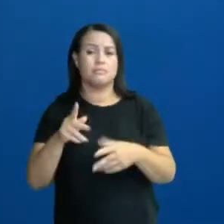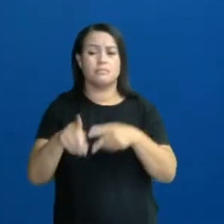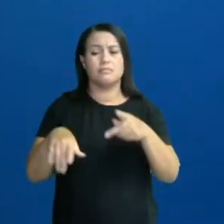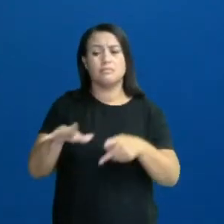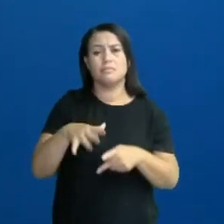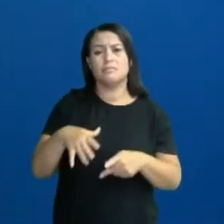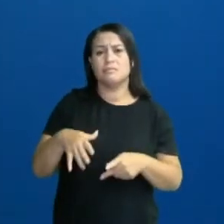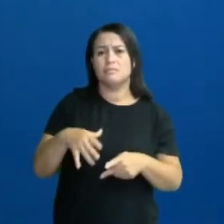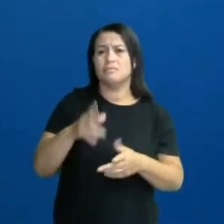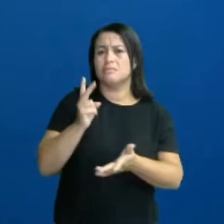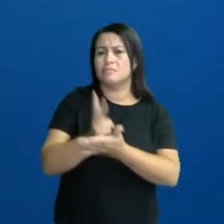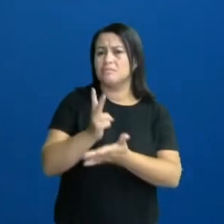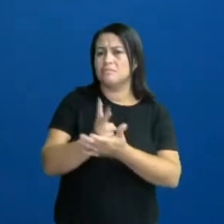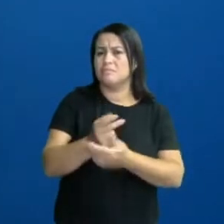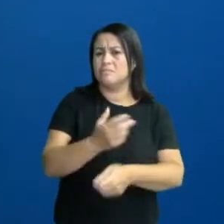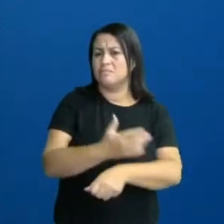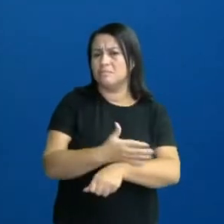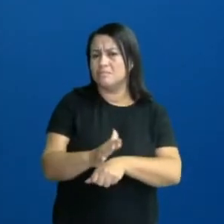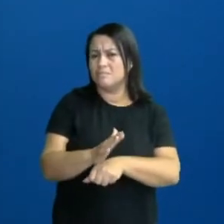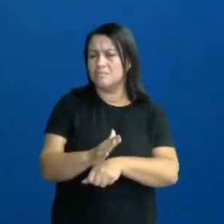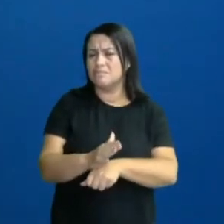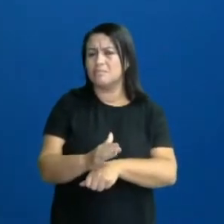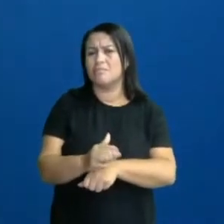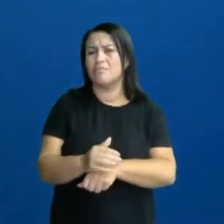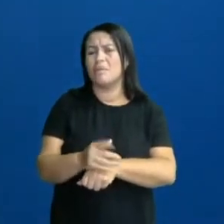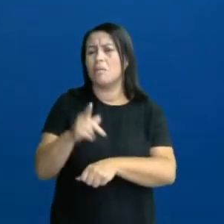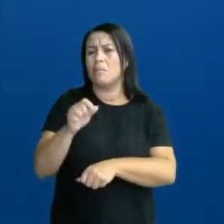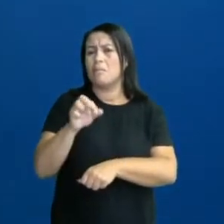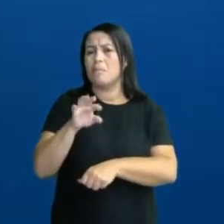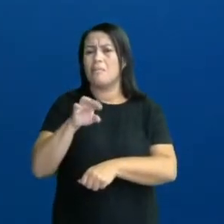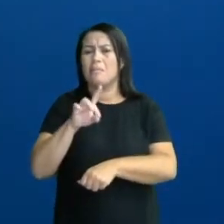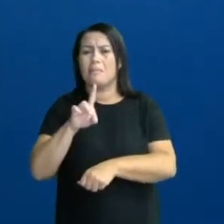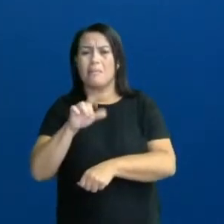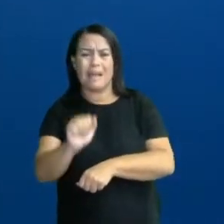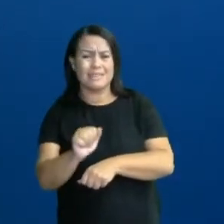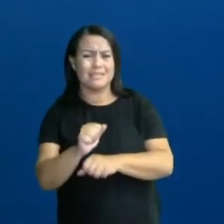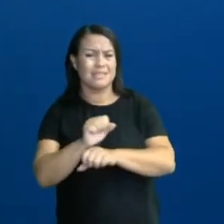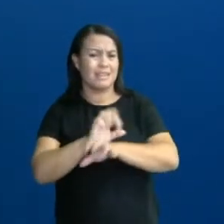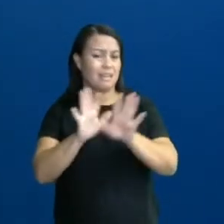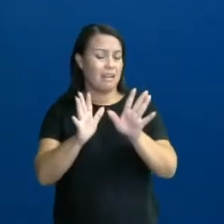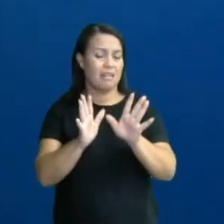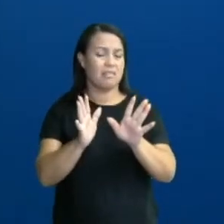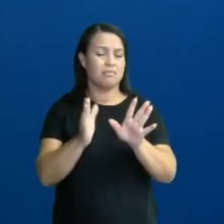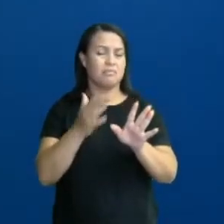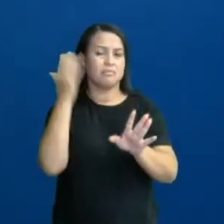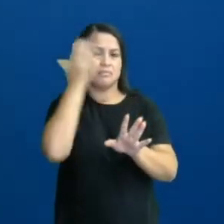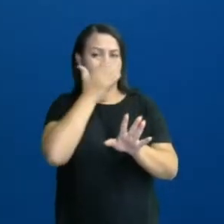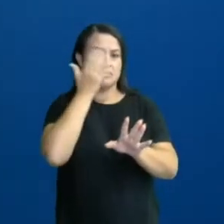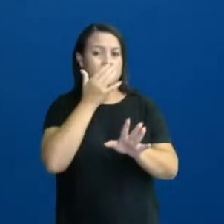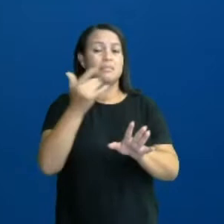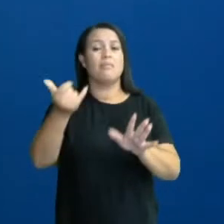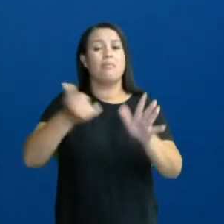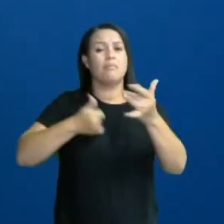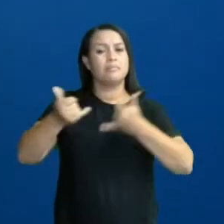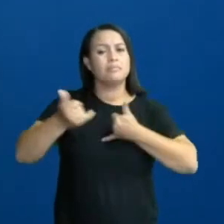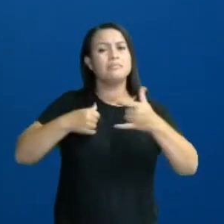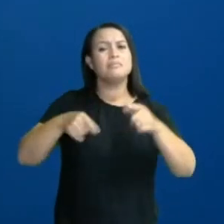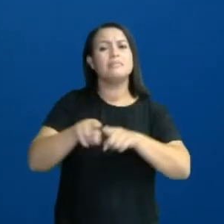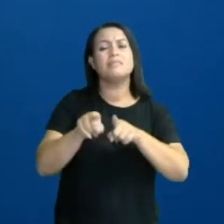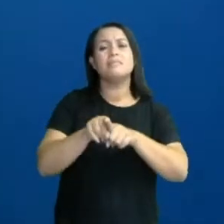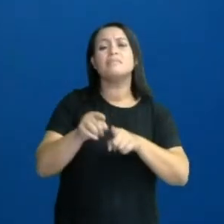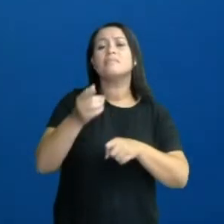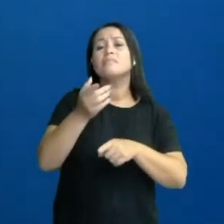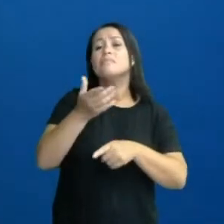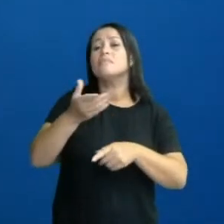população predominantemente branca ou parda clara ou coisas do tipo, eu não vejo. Então, conta pra gente também como é que